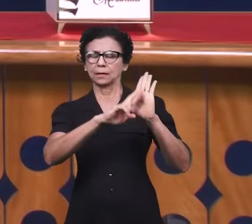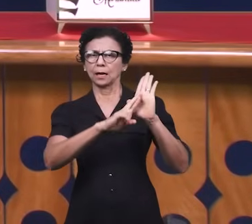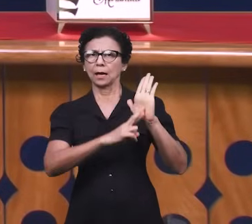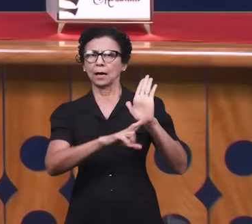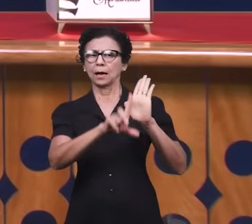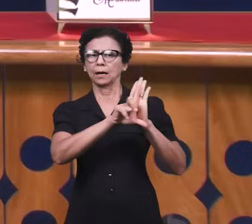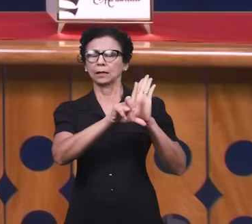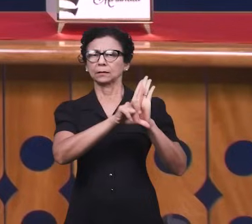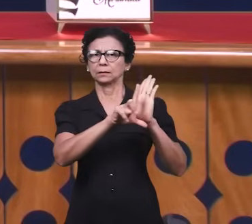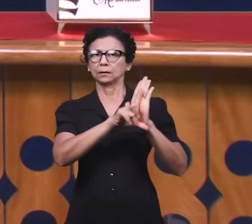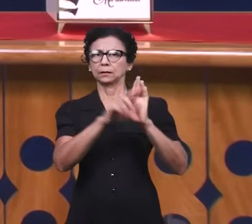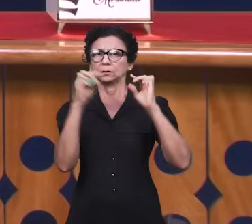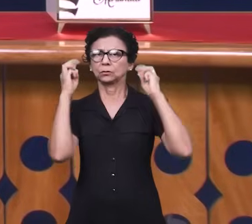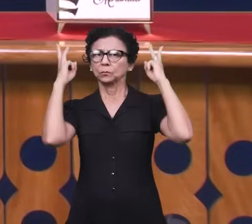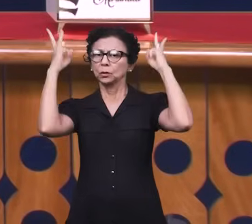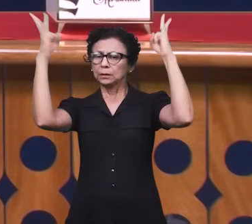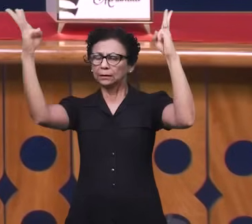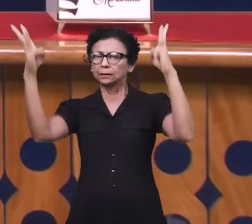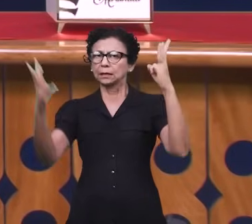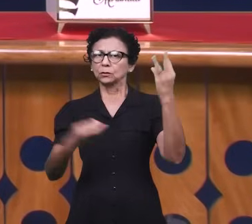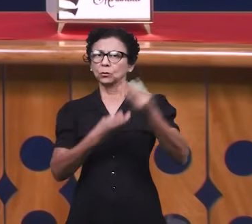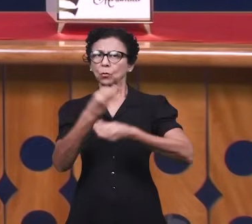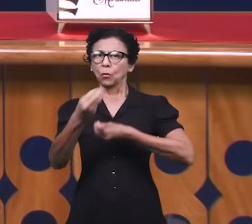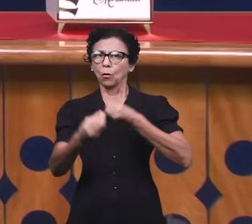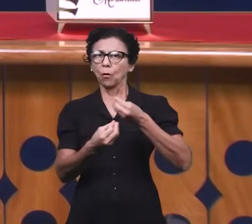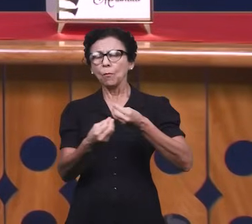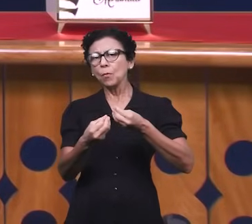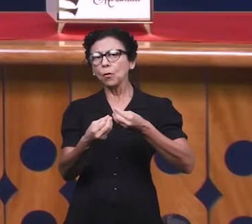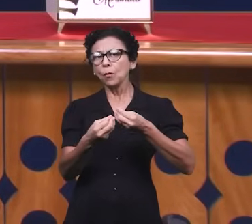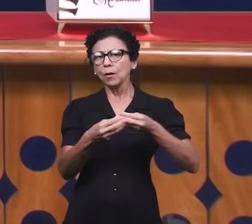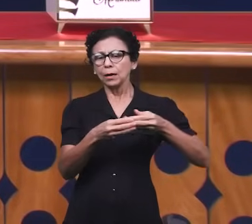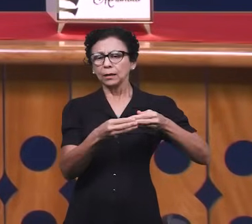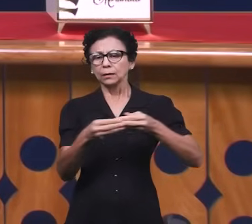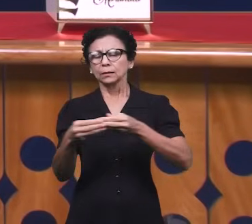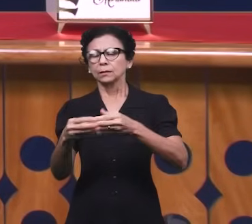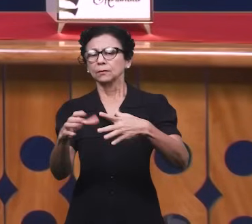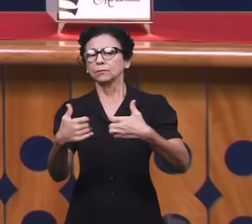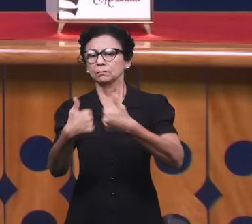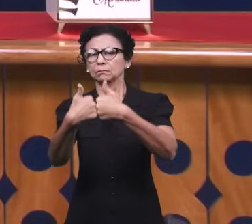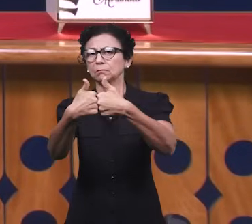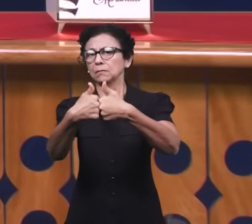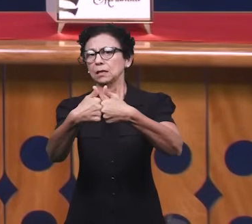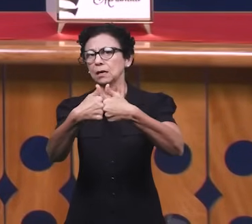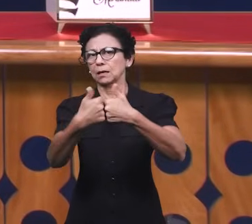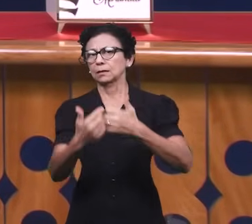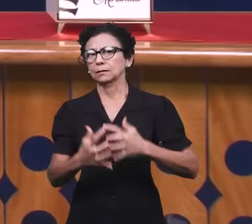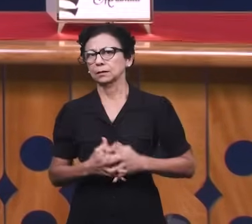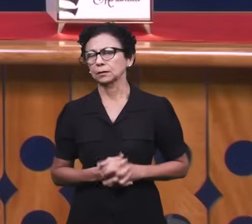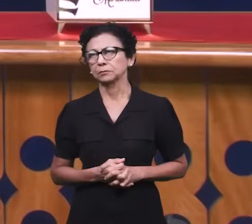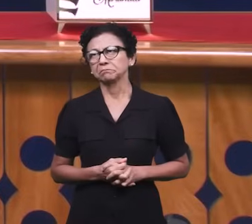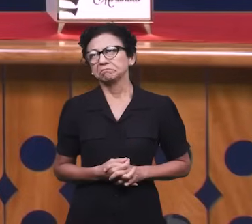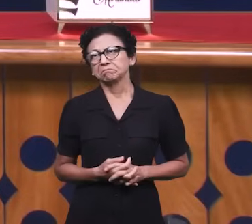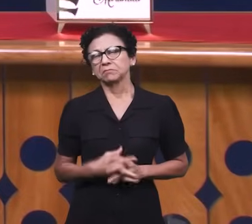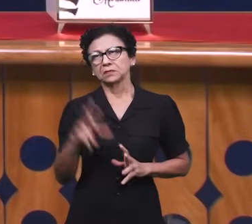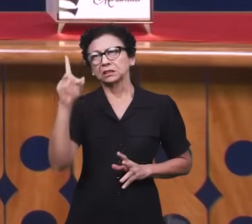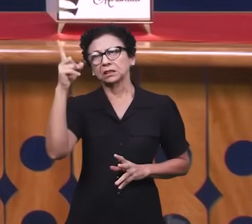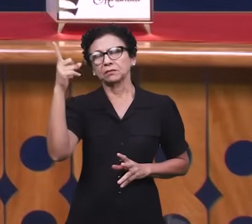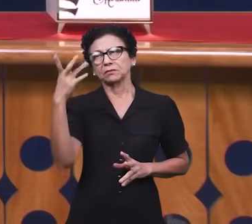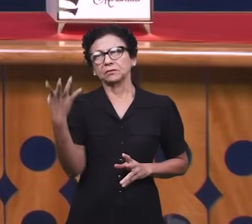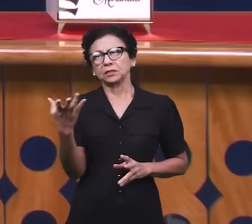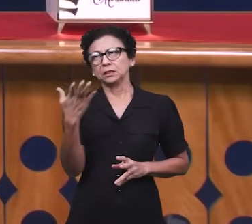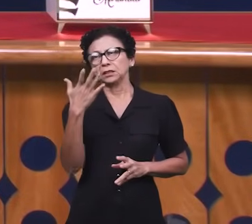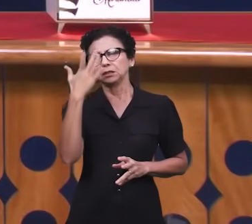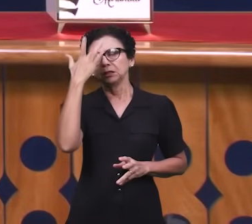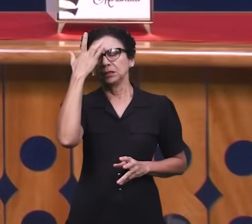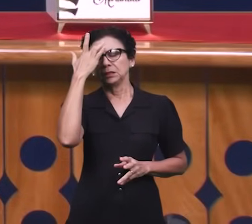com os mandamentos de Deus. E Davi não sabia perfeitamente o que aconteceu. Vamos dizer, ele foi buscar